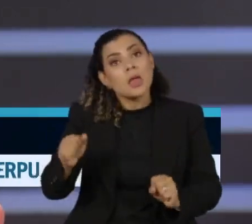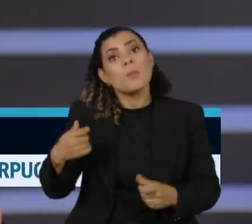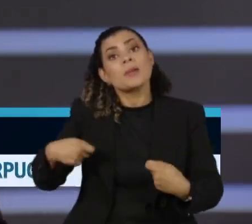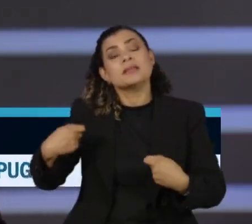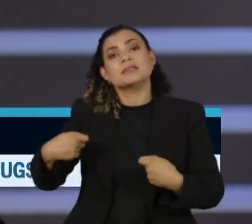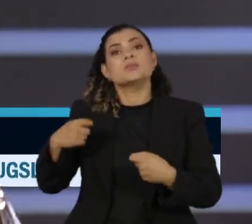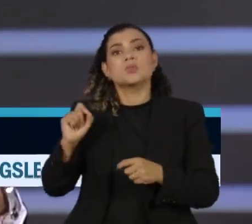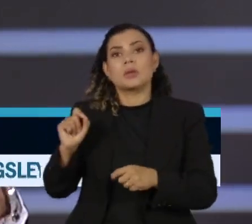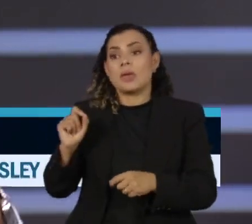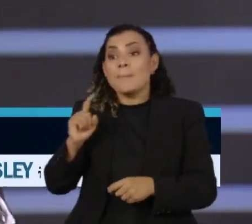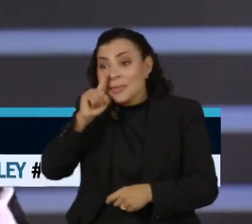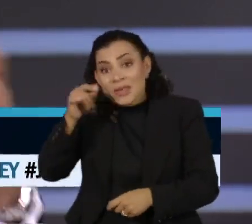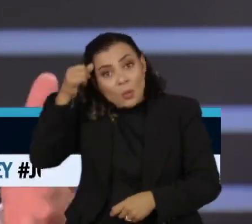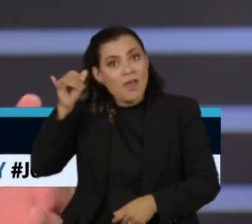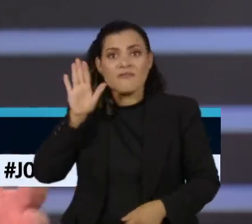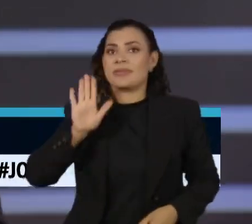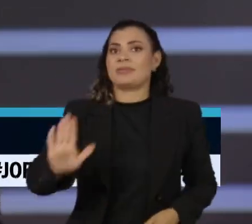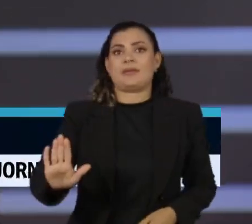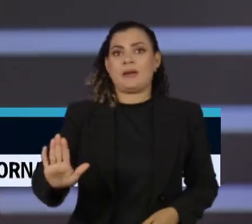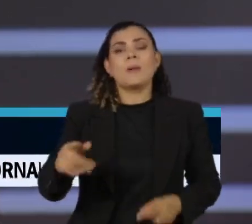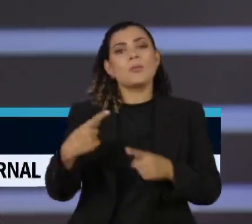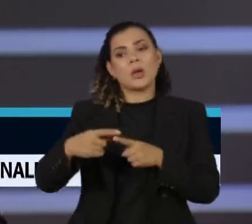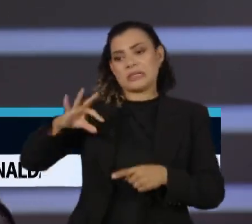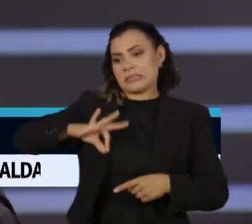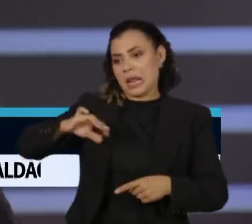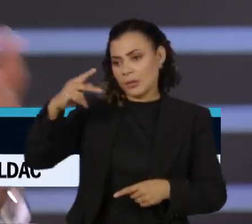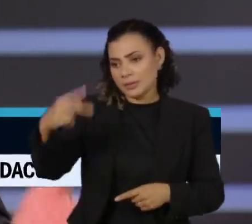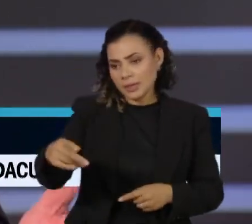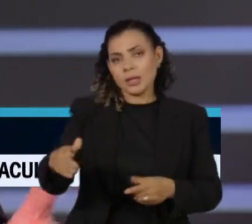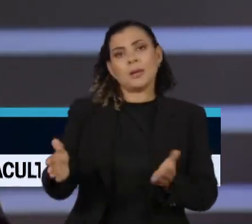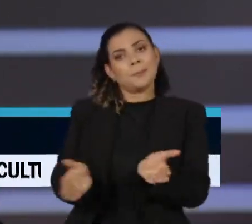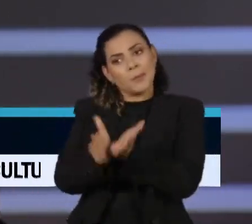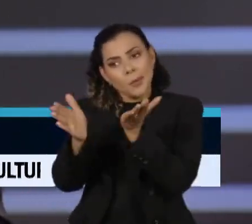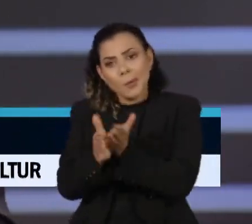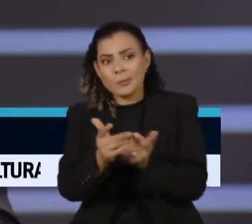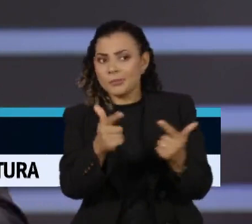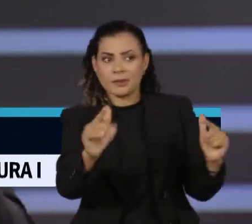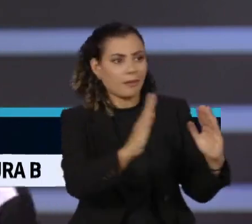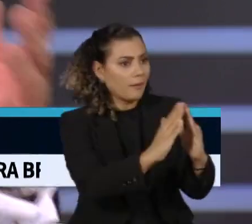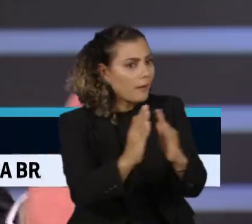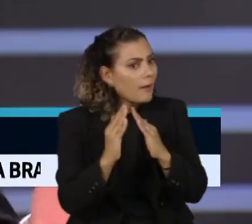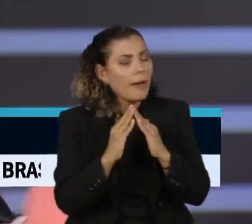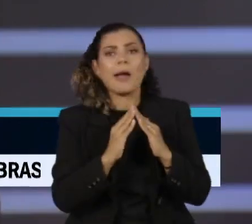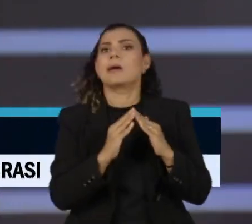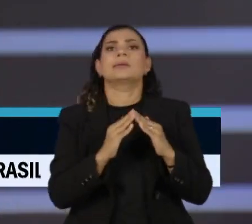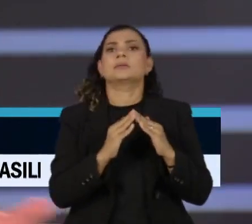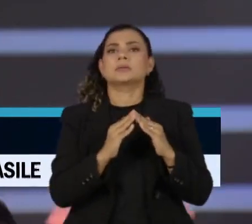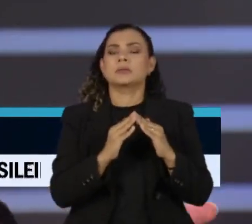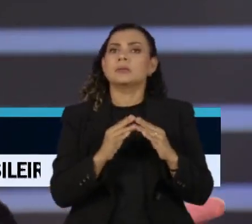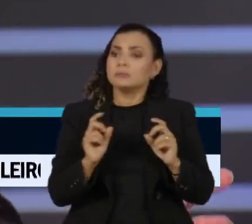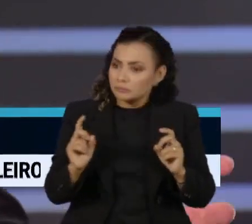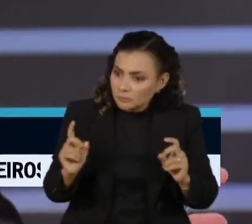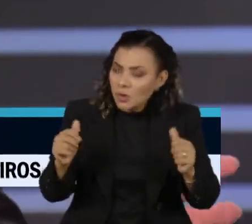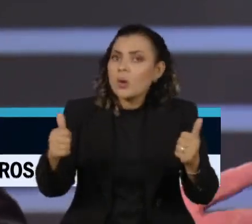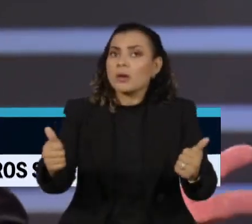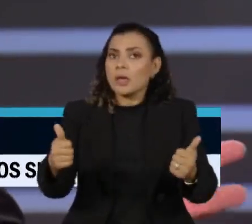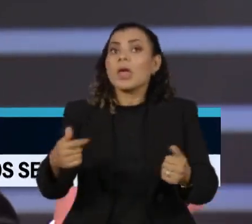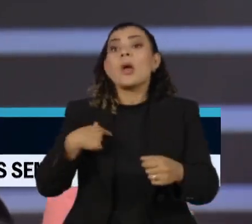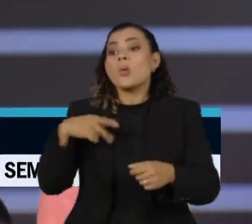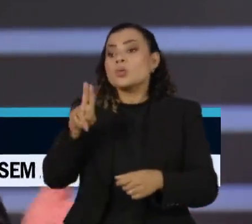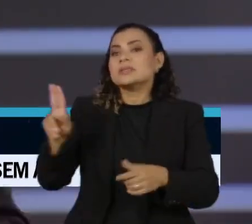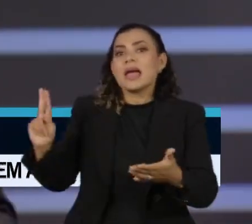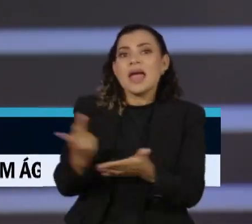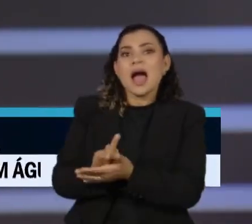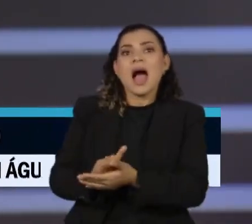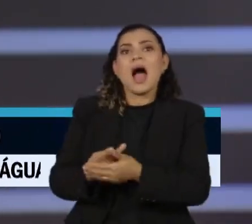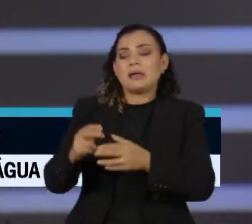evitar, por questões de renda, de falta de moradia, de disciplina do uso de solo que nós